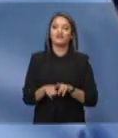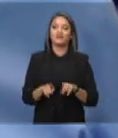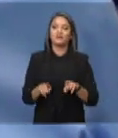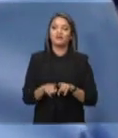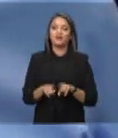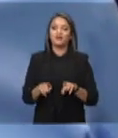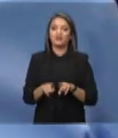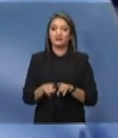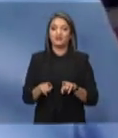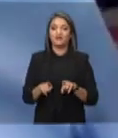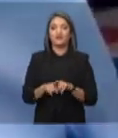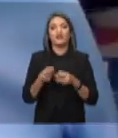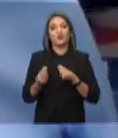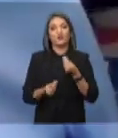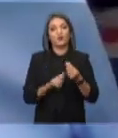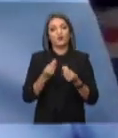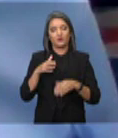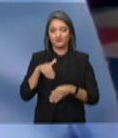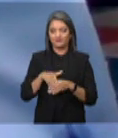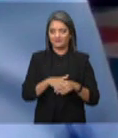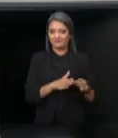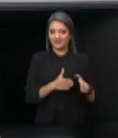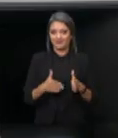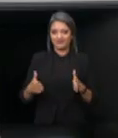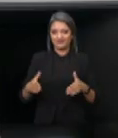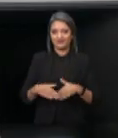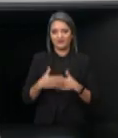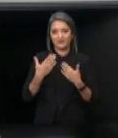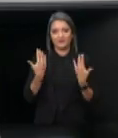das eleições Parabéns obrigado